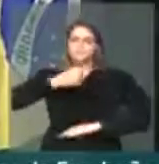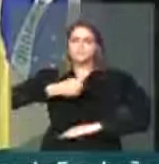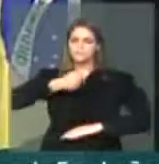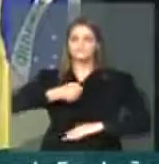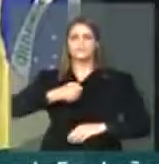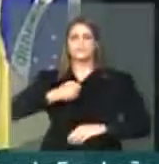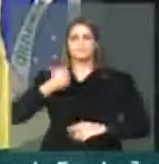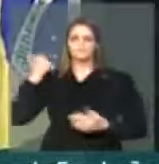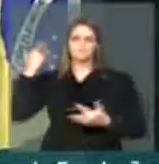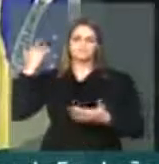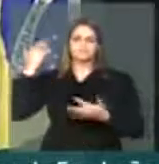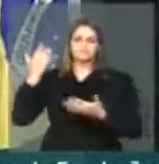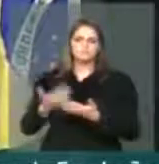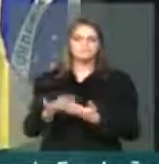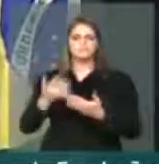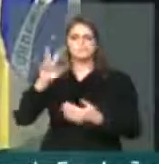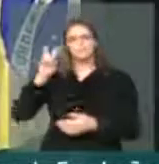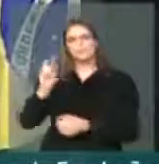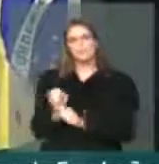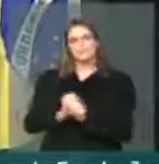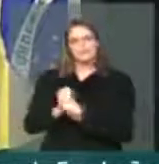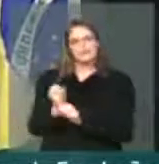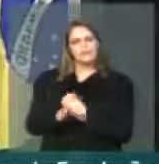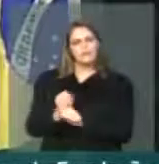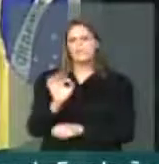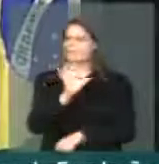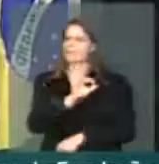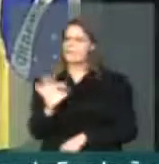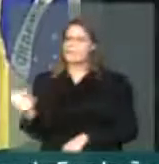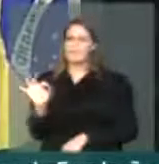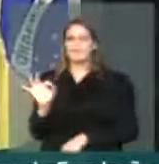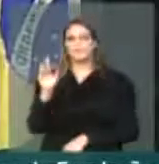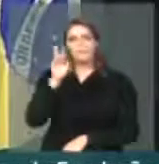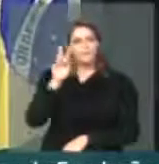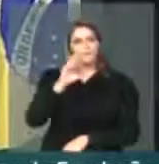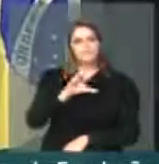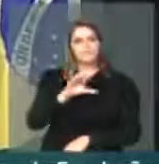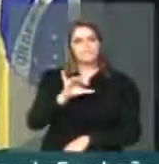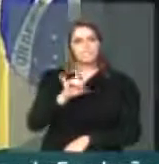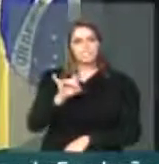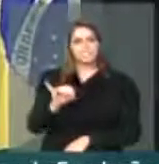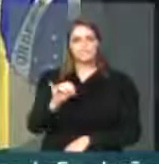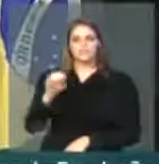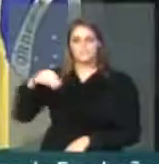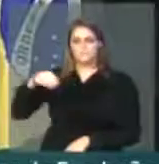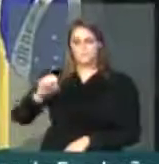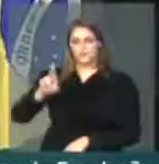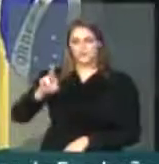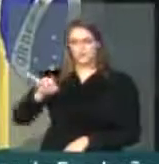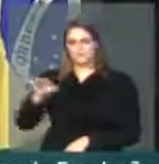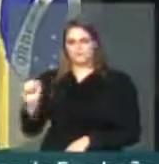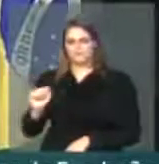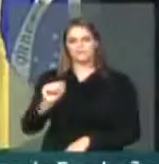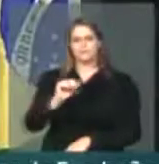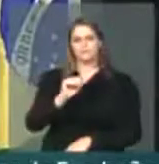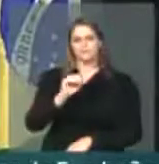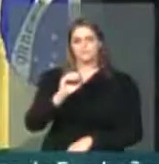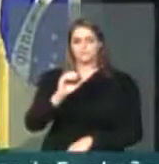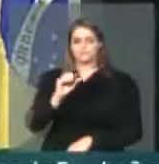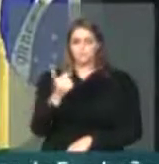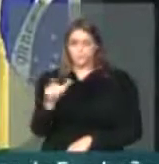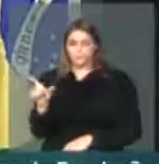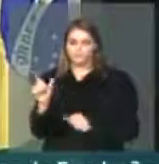com muito profissionalismo, seja por meio da longeva dupla Cid Moreira e Sérgio Chapelain, bem como dos